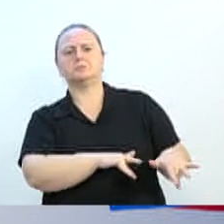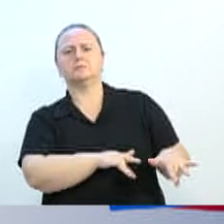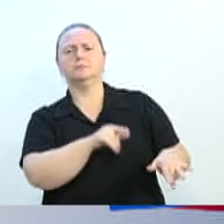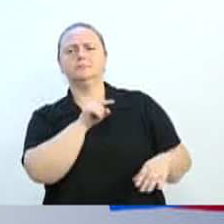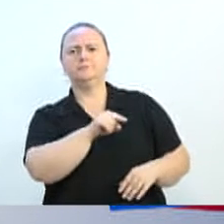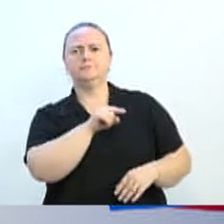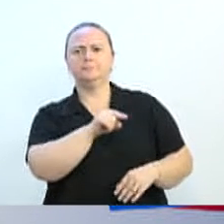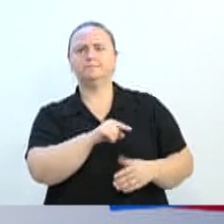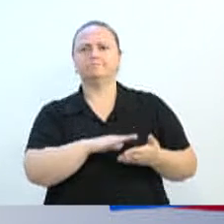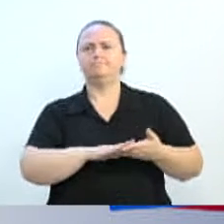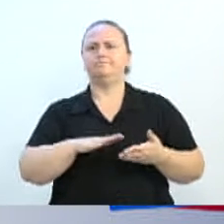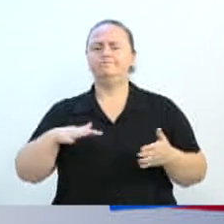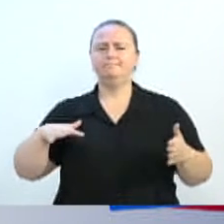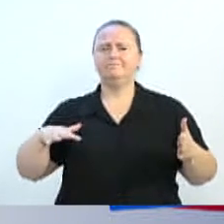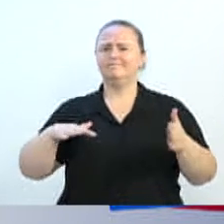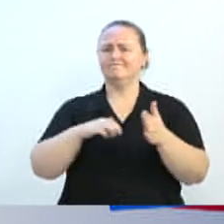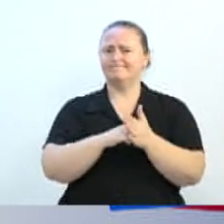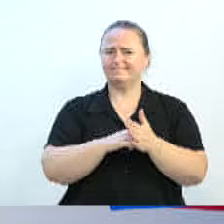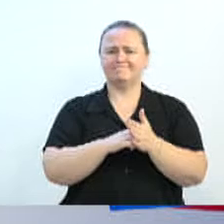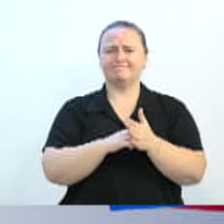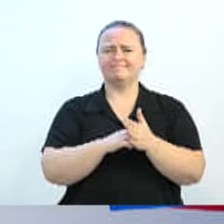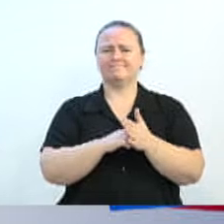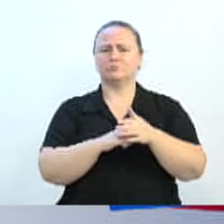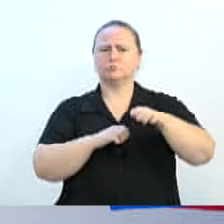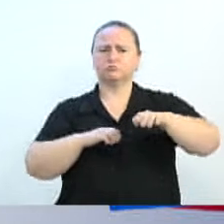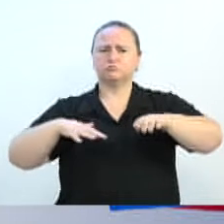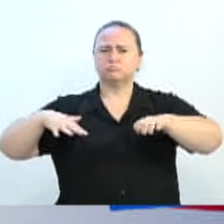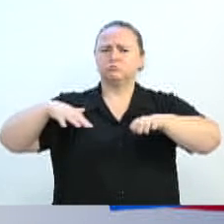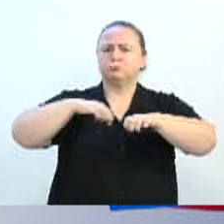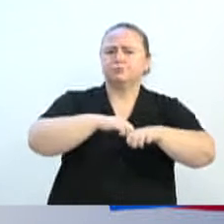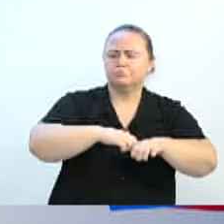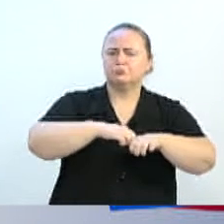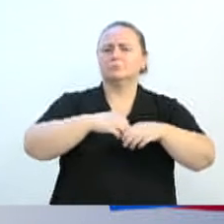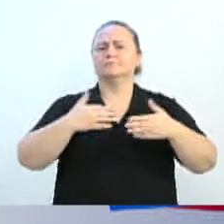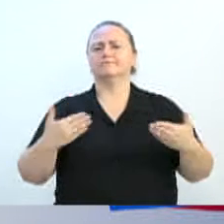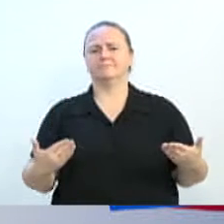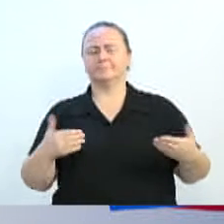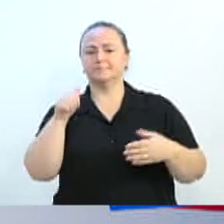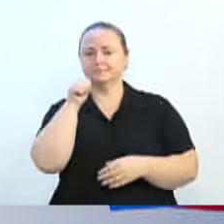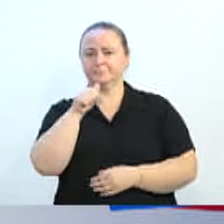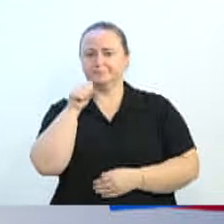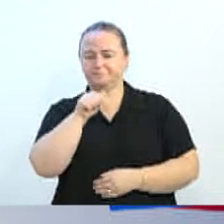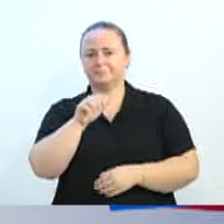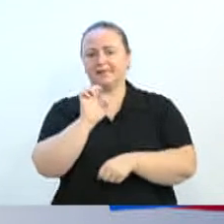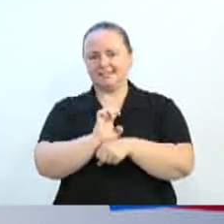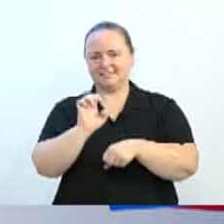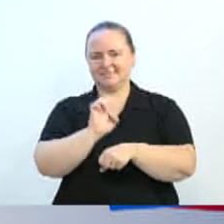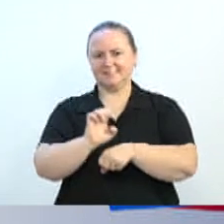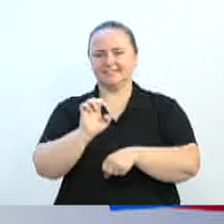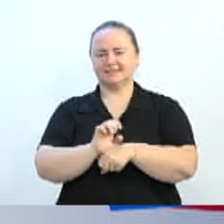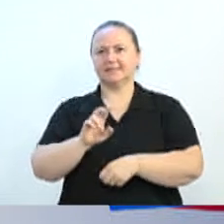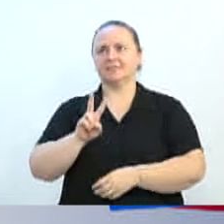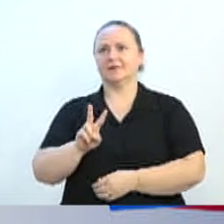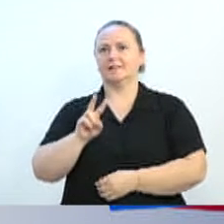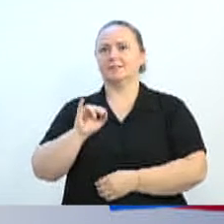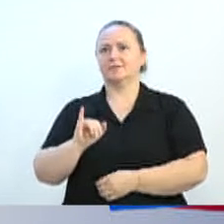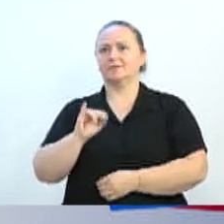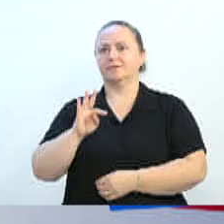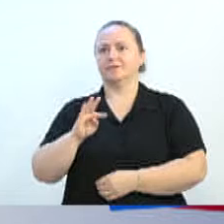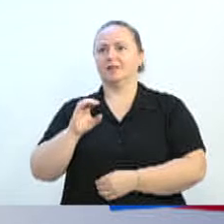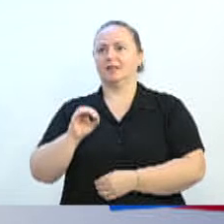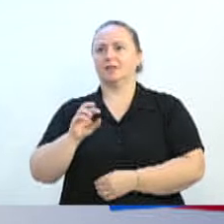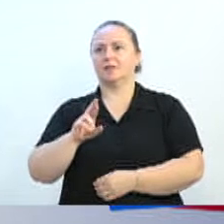tá abandonado foi atropelada foi atropelada e a Vitória foi ao encontro dela fez o a campanha